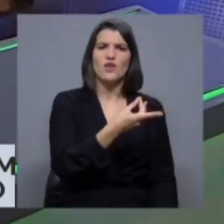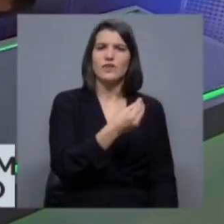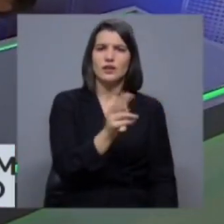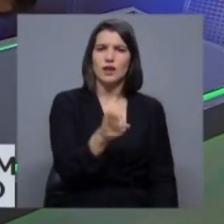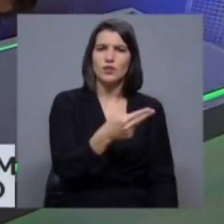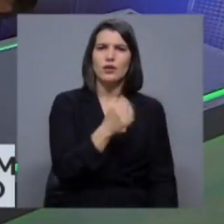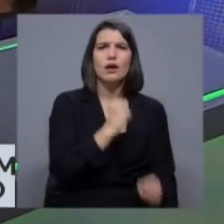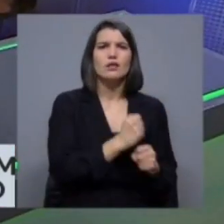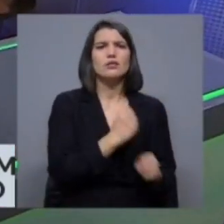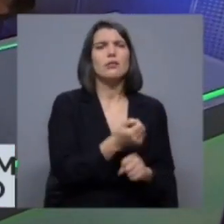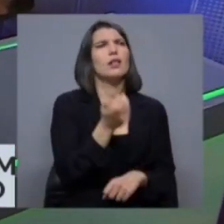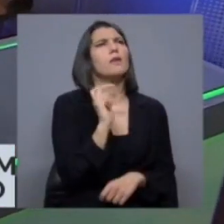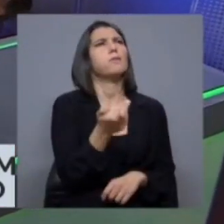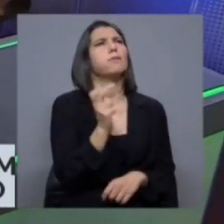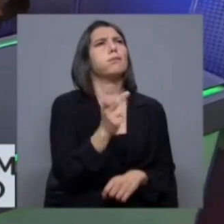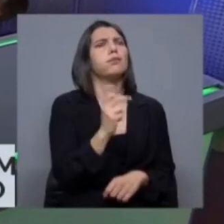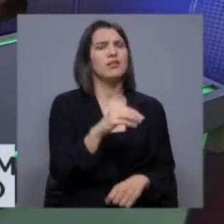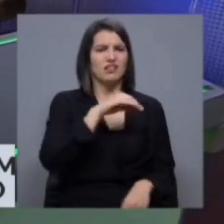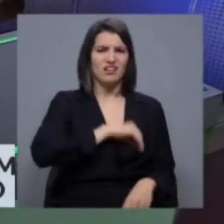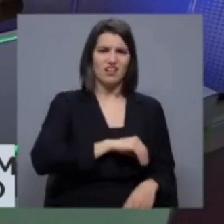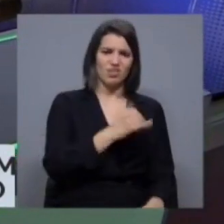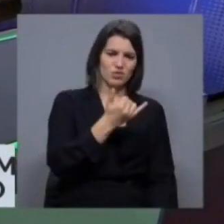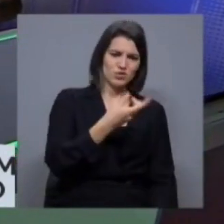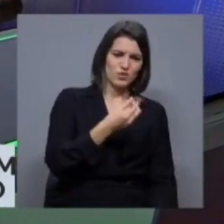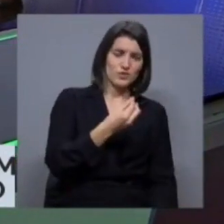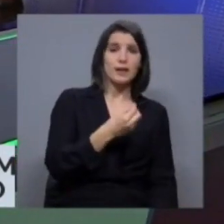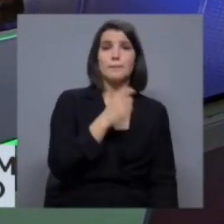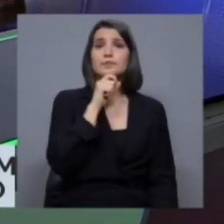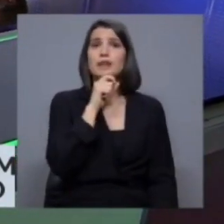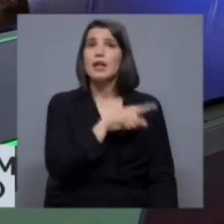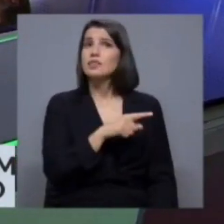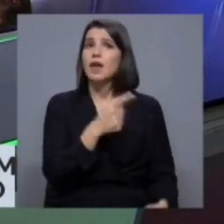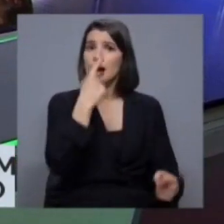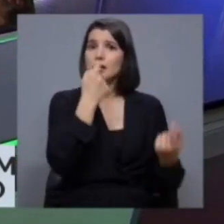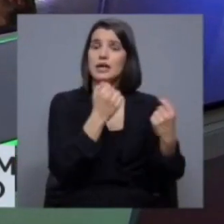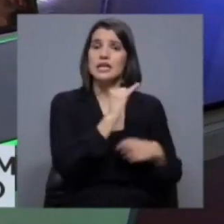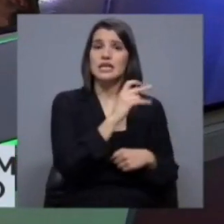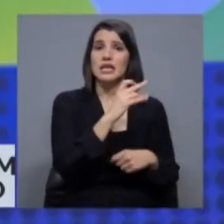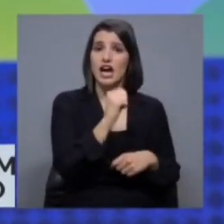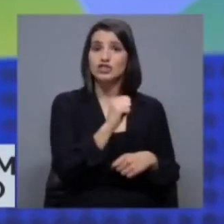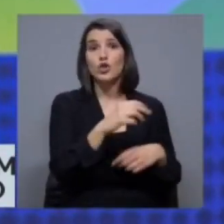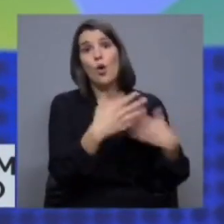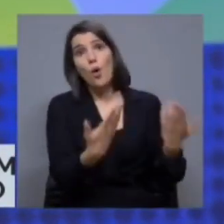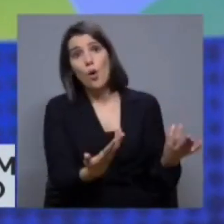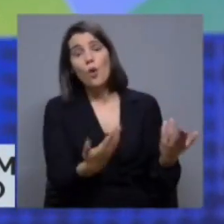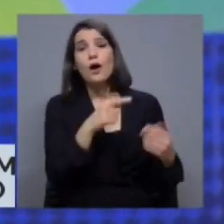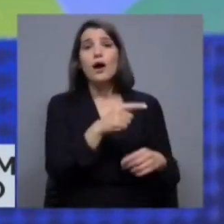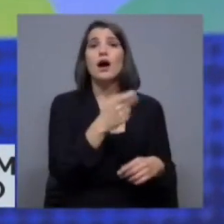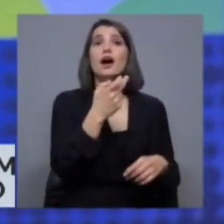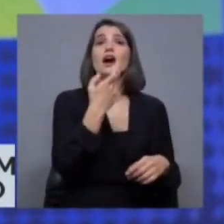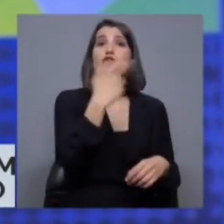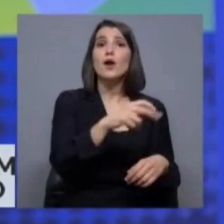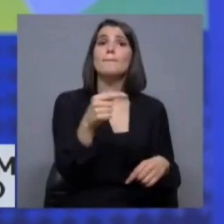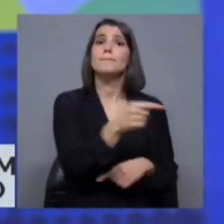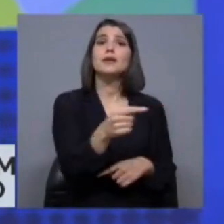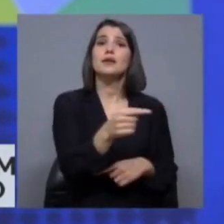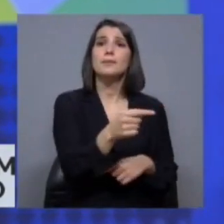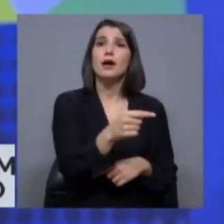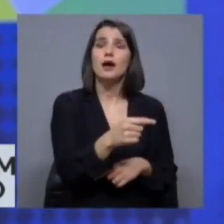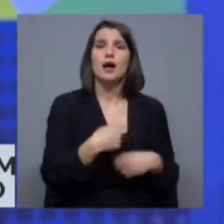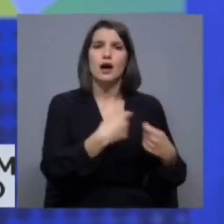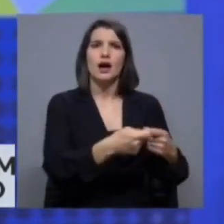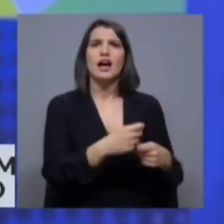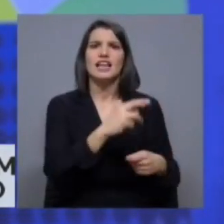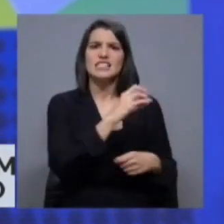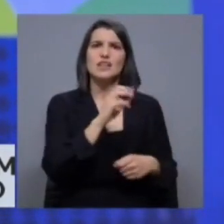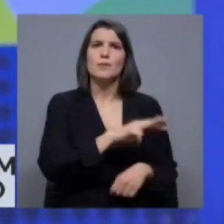e que trabalharam uma vida toda aproximar onde haste do índice depois filiais ou da reforma mínima eu vou te dizer que estamos 300 milhões em